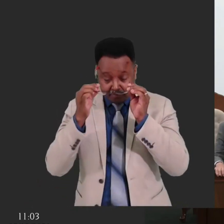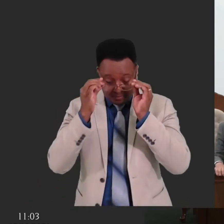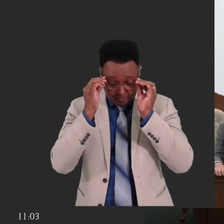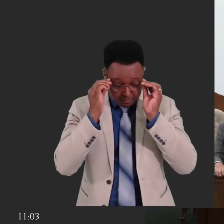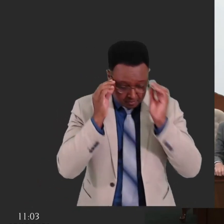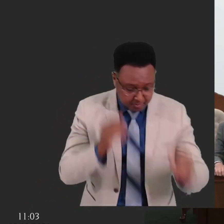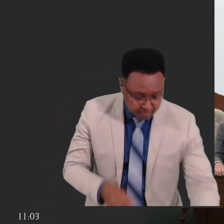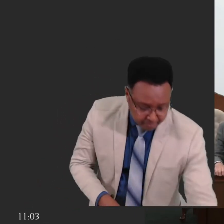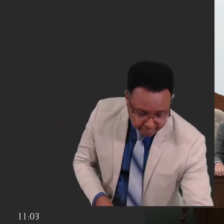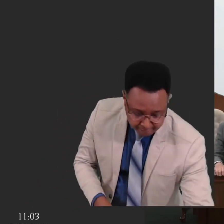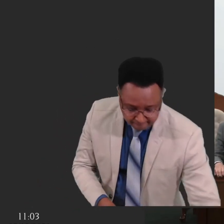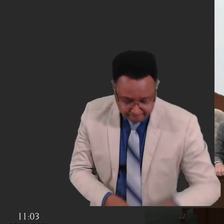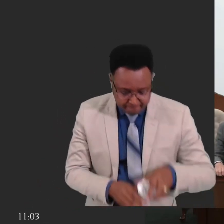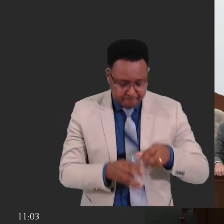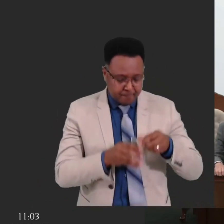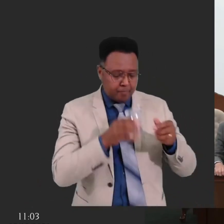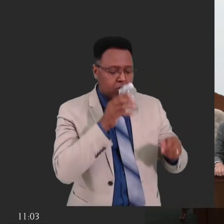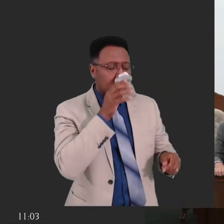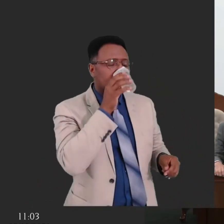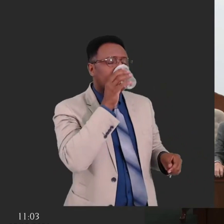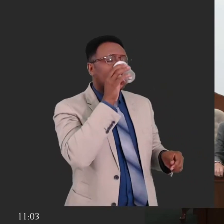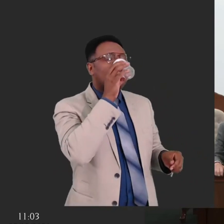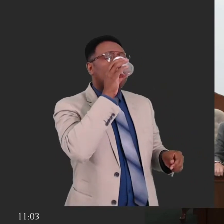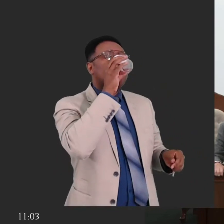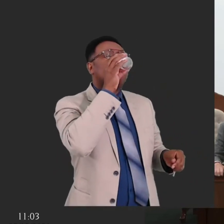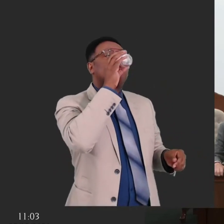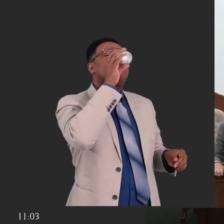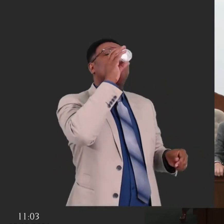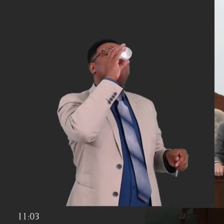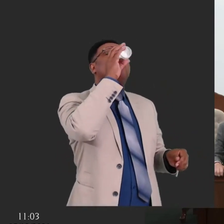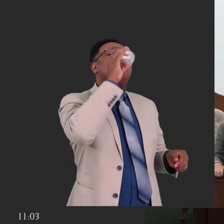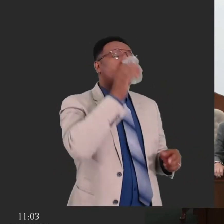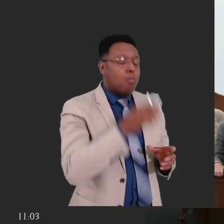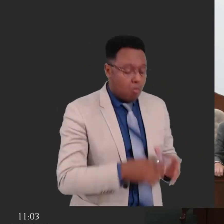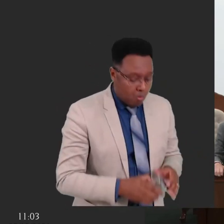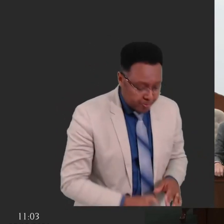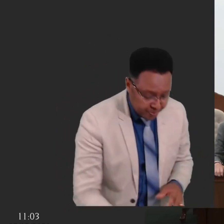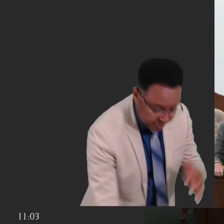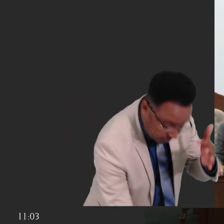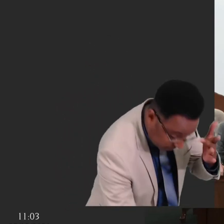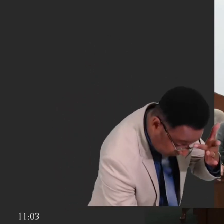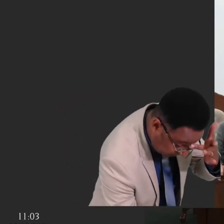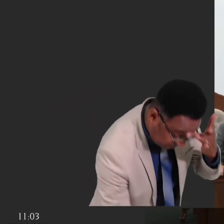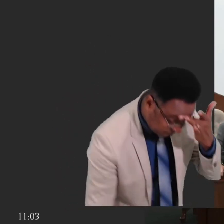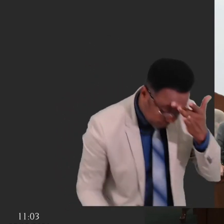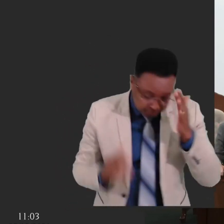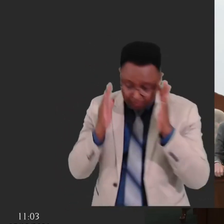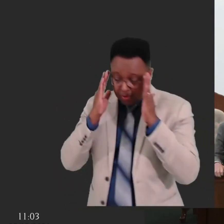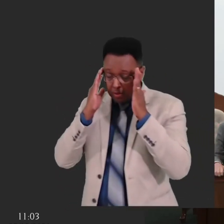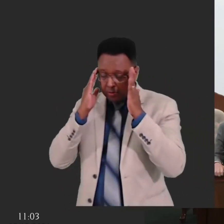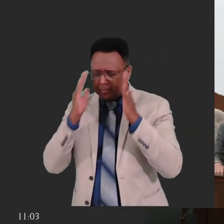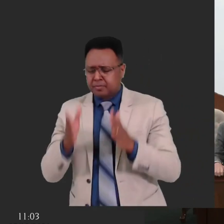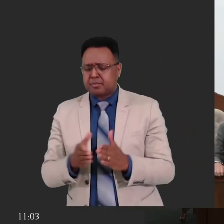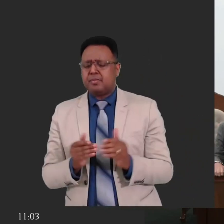Glória a Deus. Aleluia. Aleluia. Glória a Deus. Santo, santo, santo é o